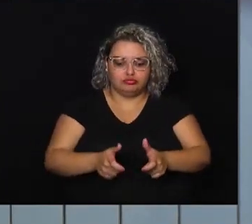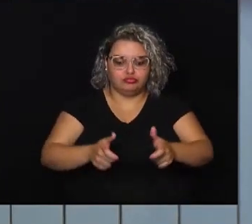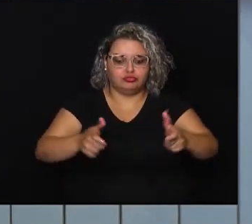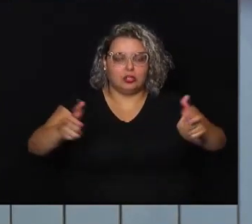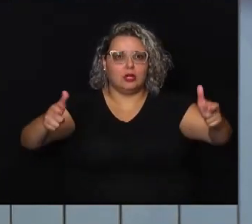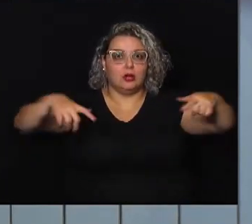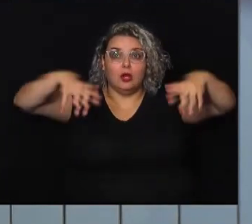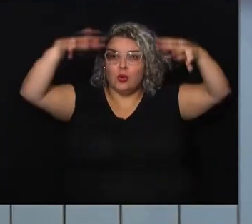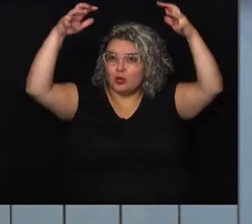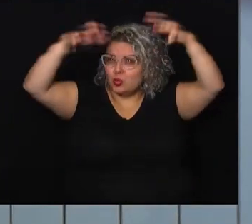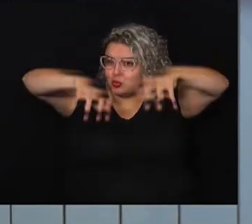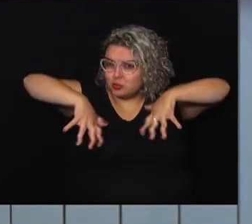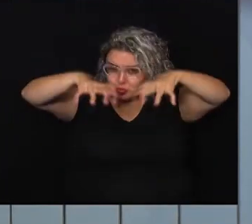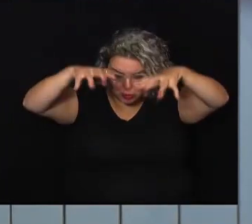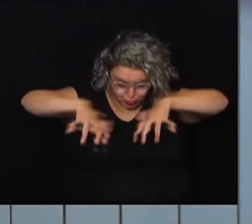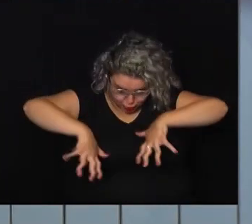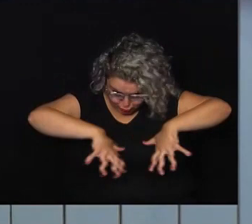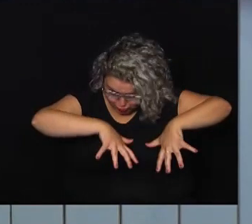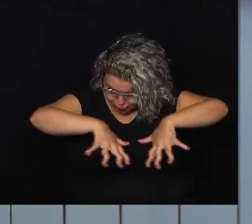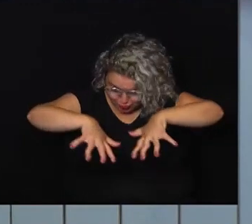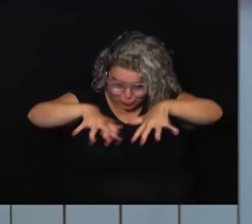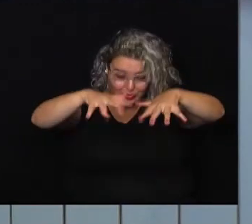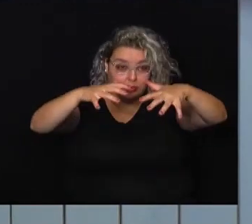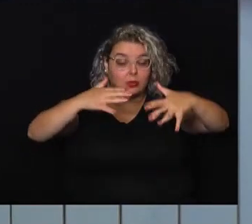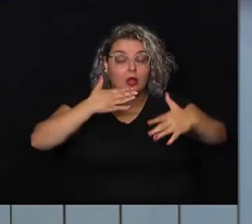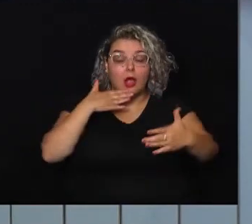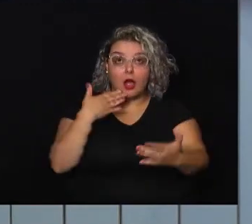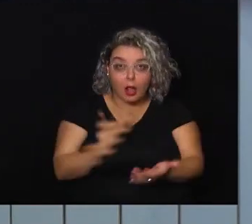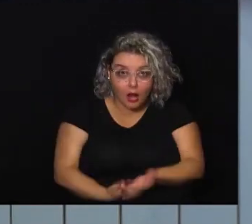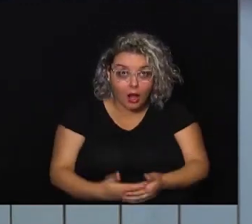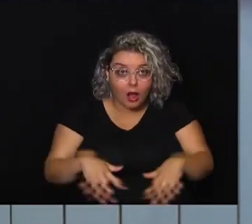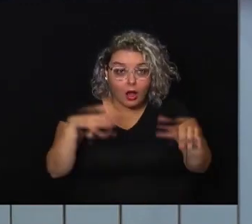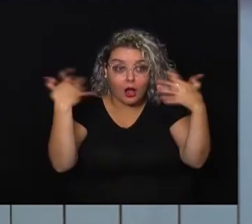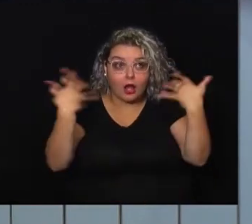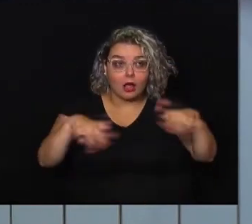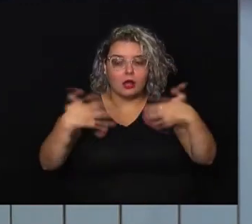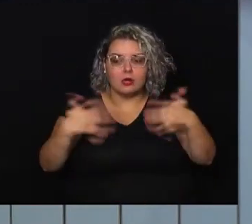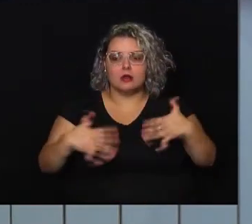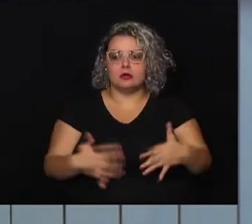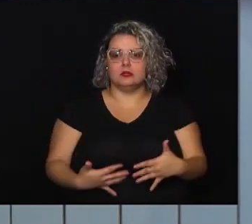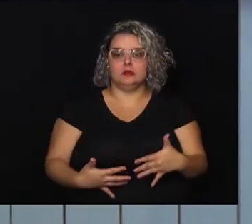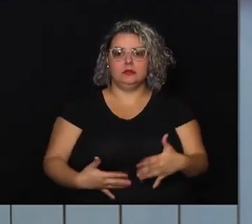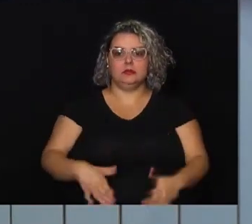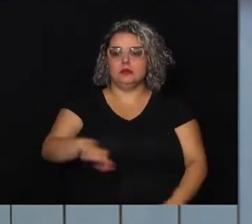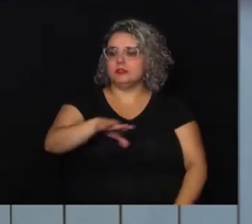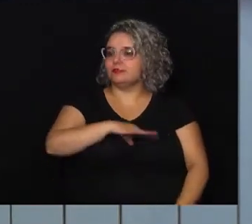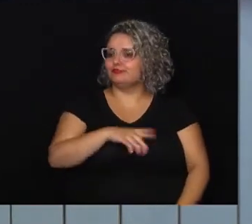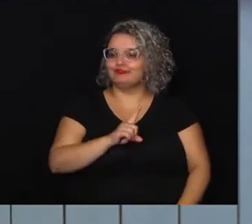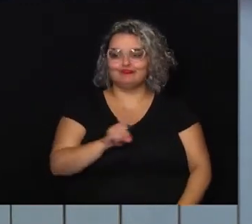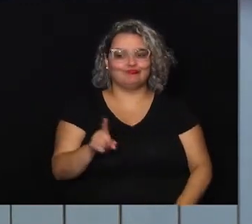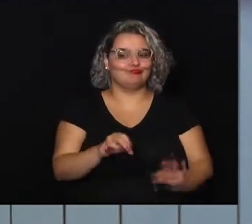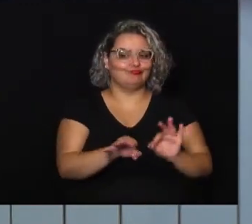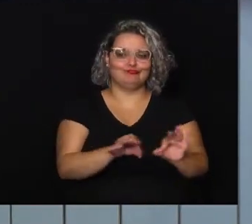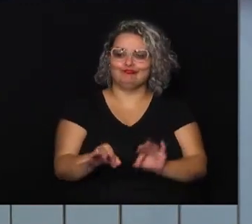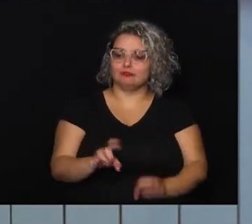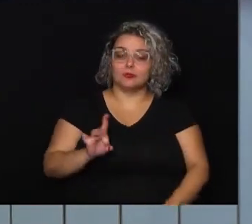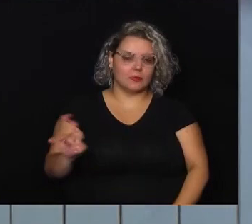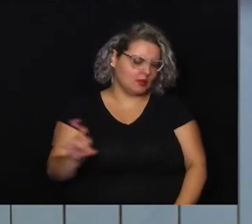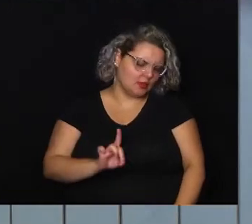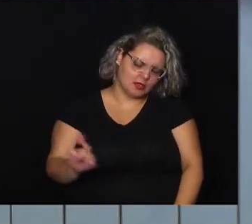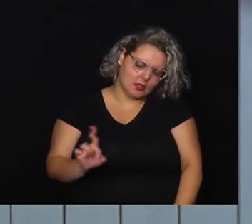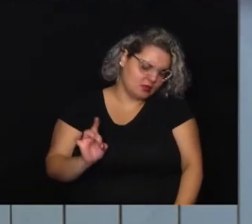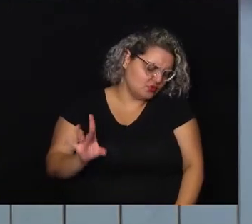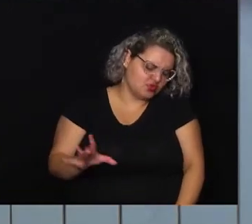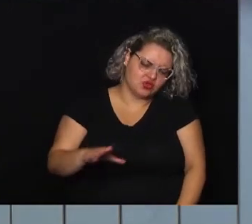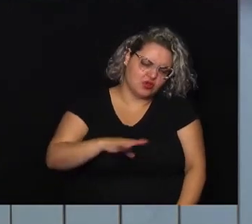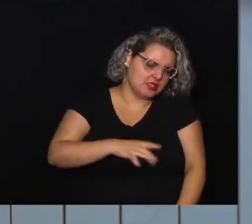chuva foi algo impressionante. E a cidade não estava preparada, não só Campinas, né, porque nós tivemos